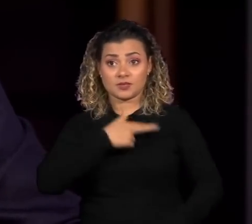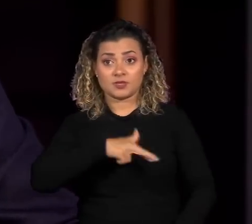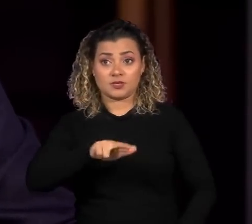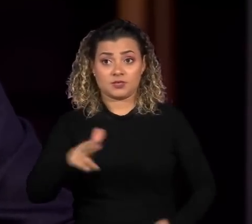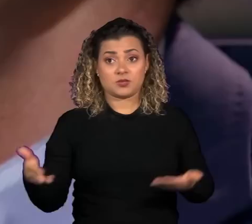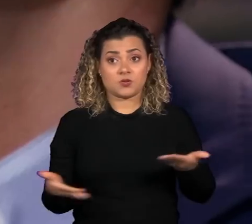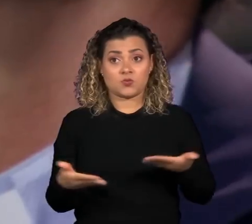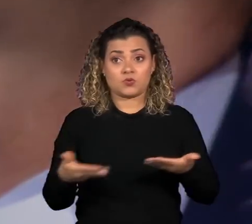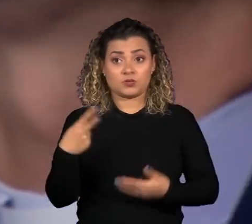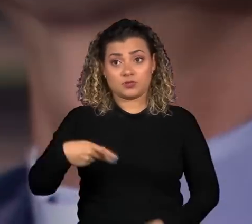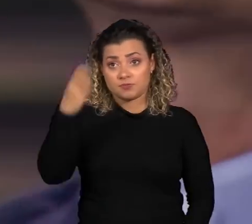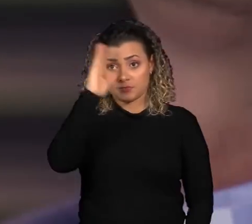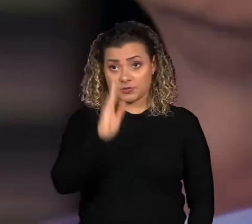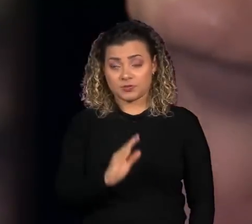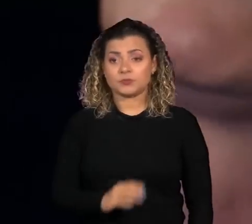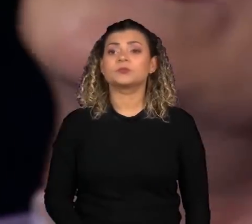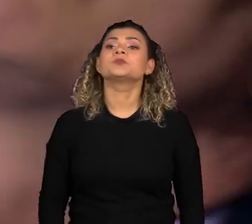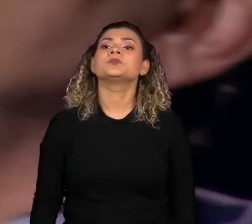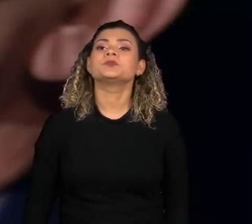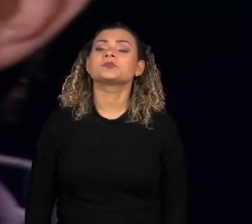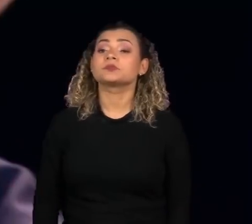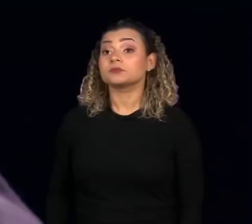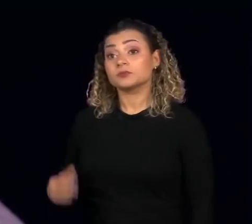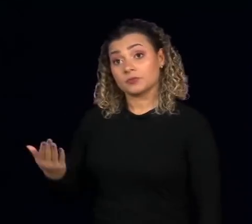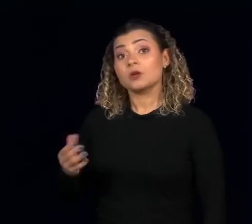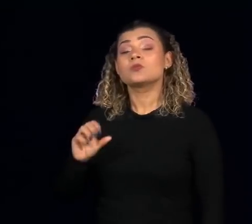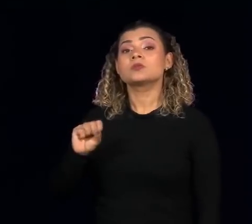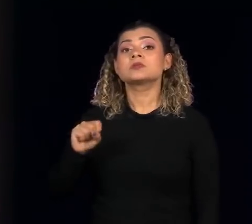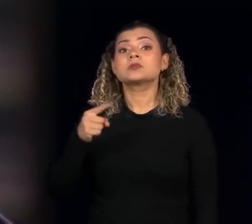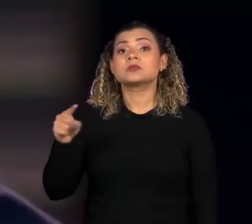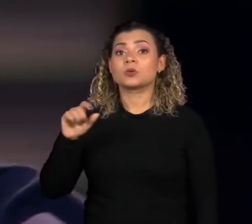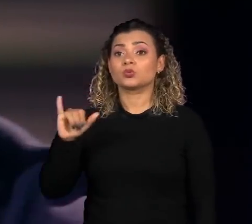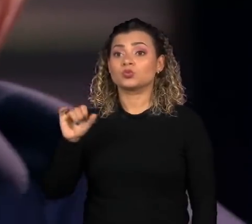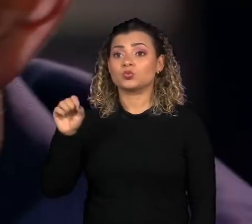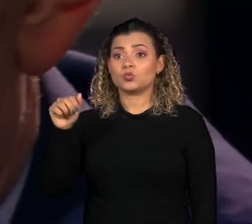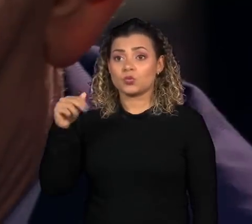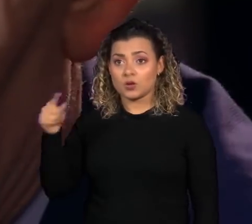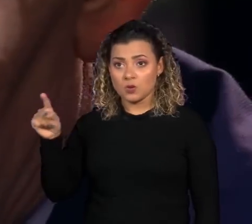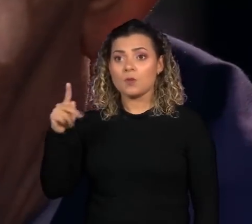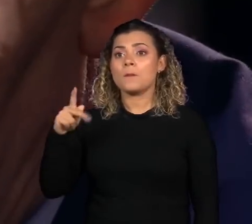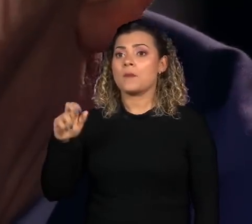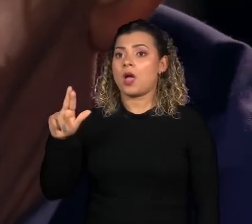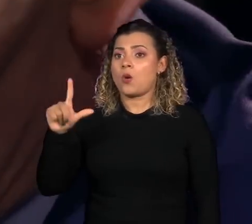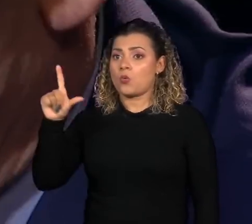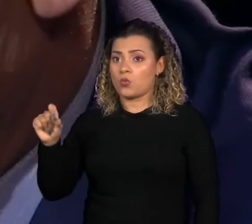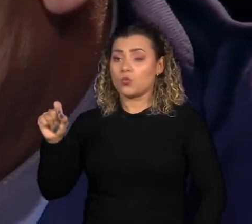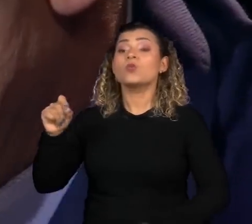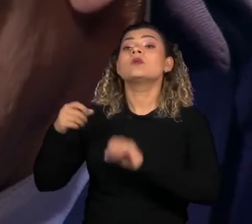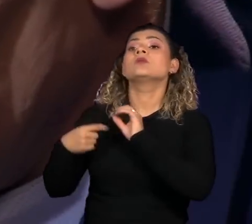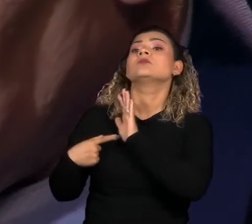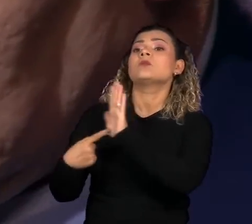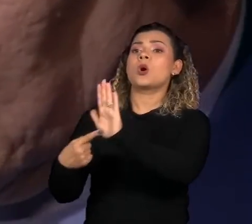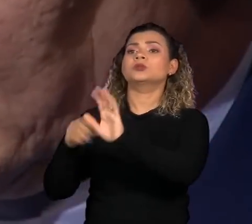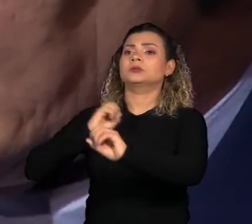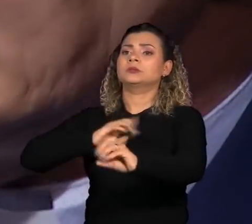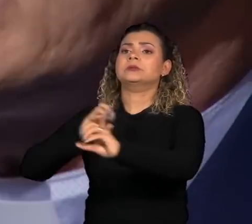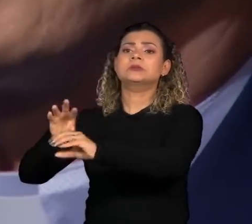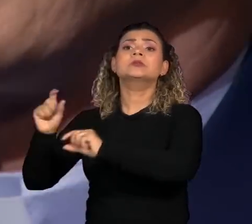no Brasil? São João Paulo II nos dá um documento sobre ecumenismo. E ele usa